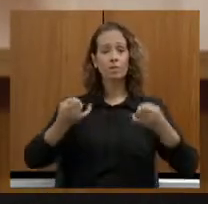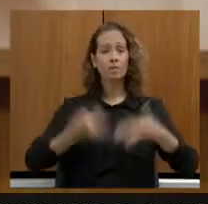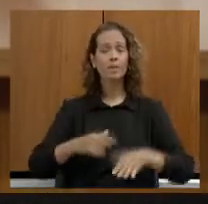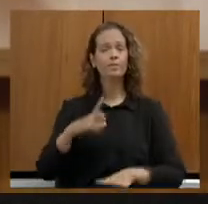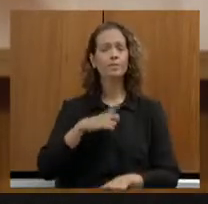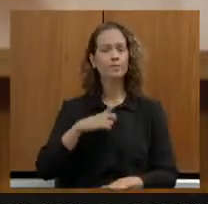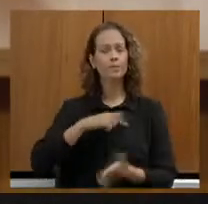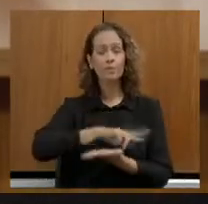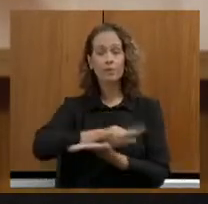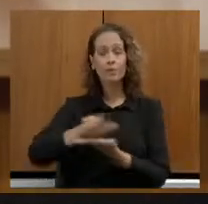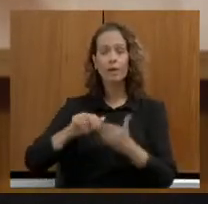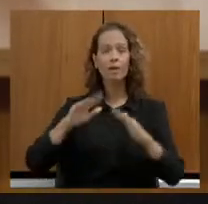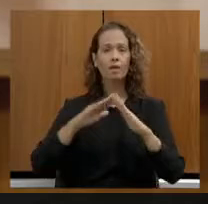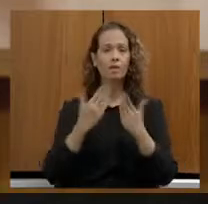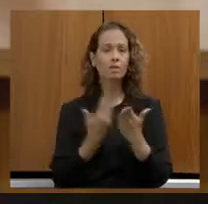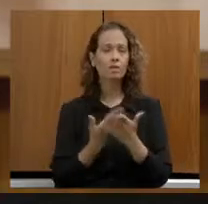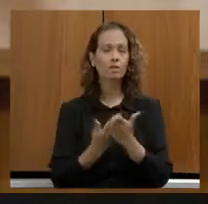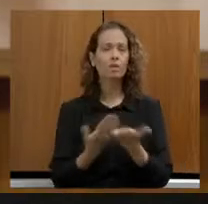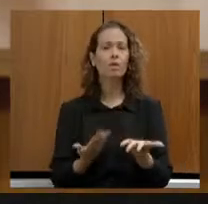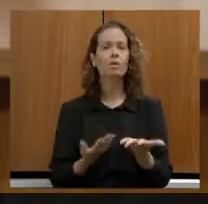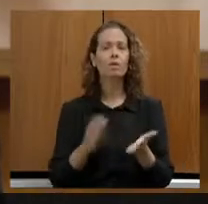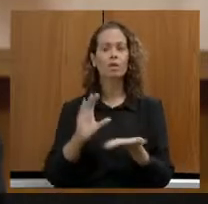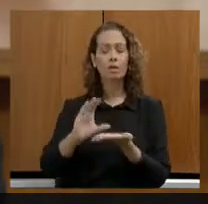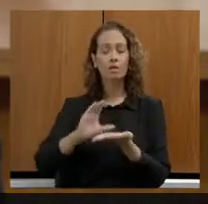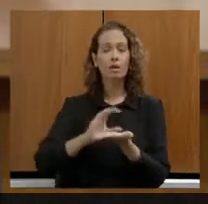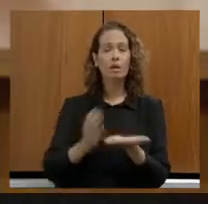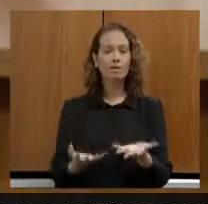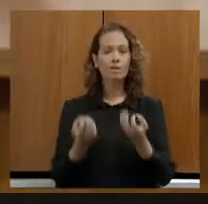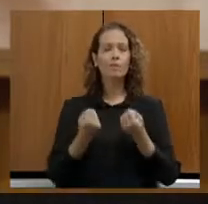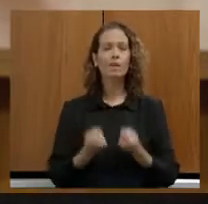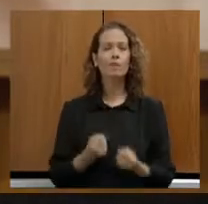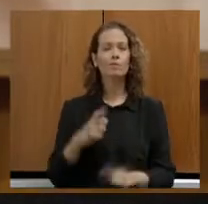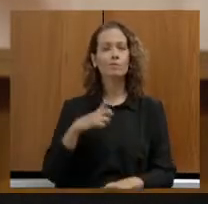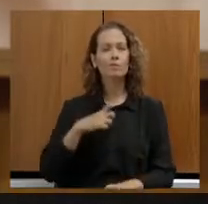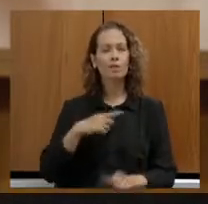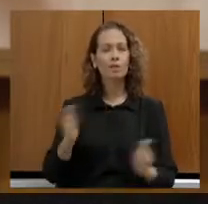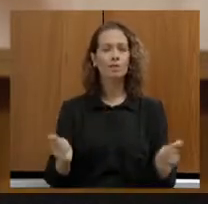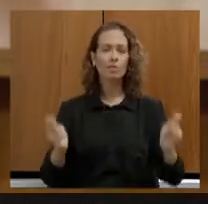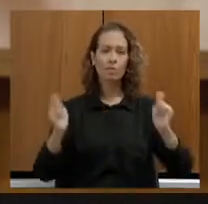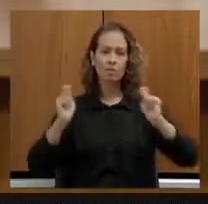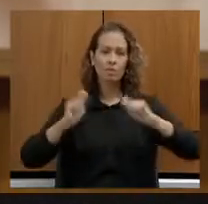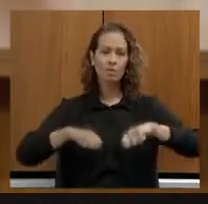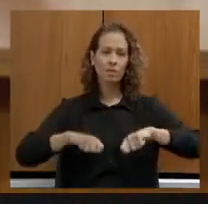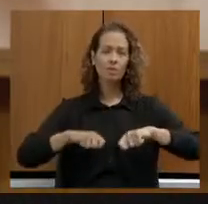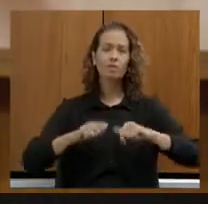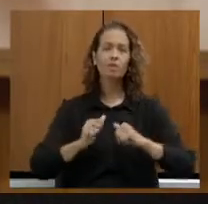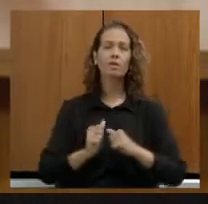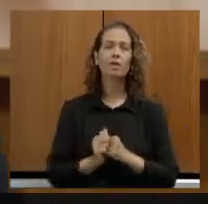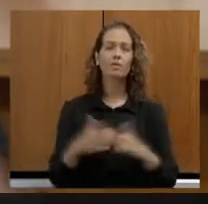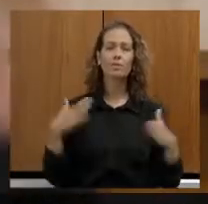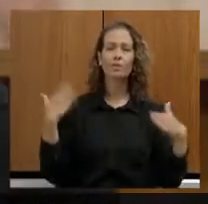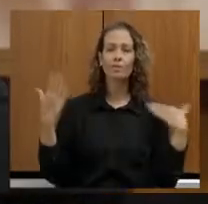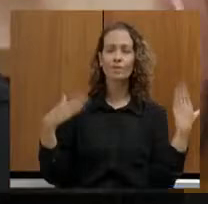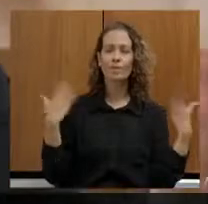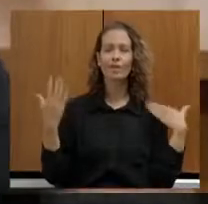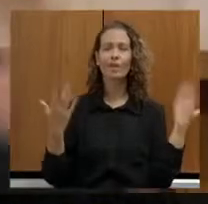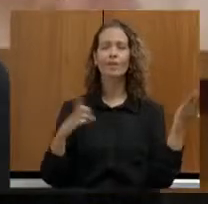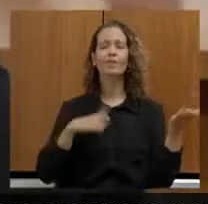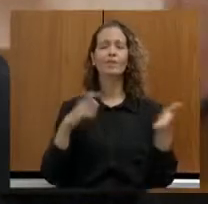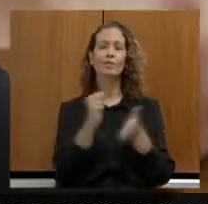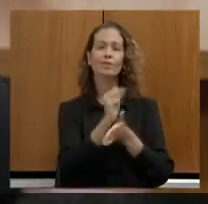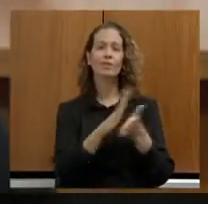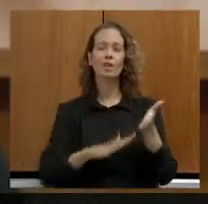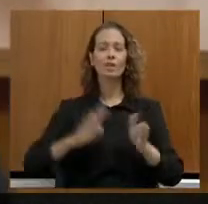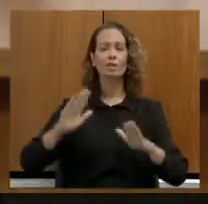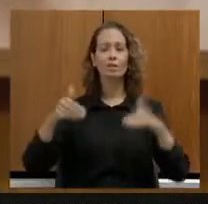muitas escolas recebendo recursos que vão trazer a possibilidade de passeios nas realizar as atividades